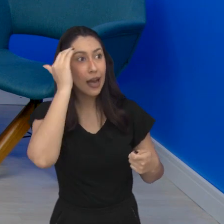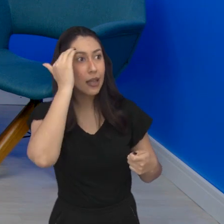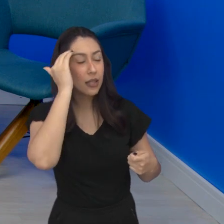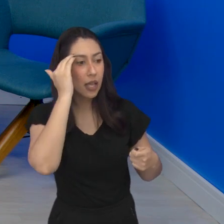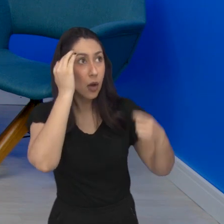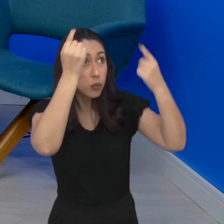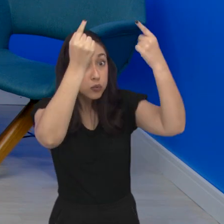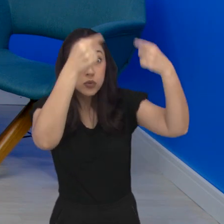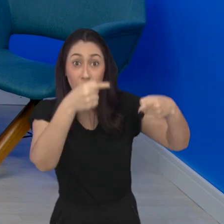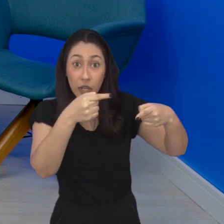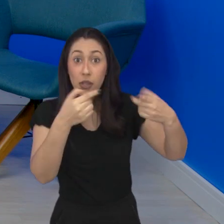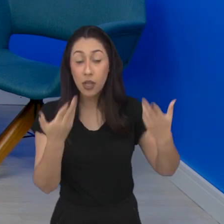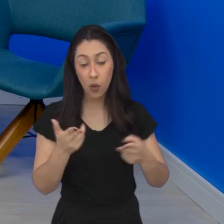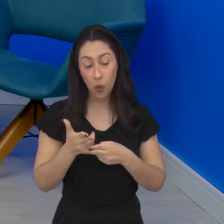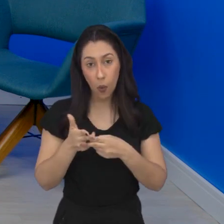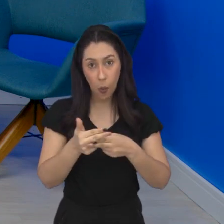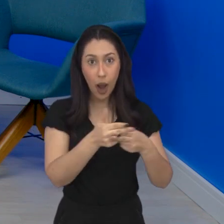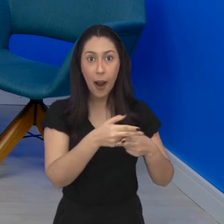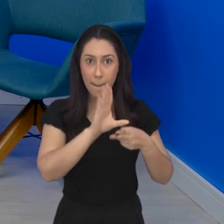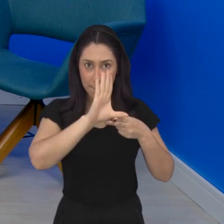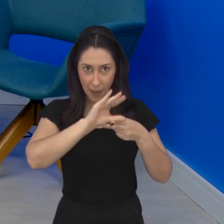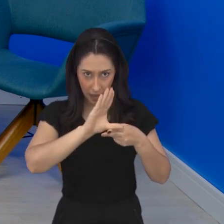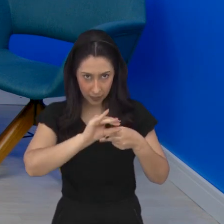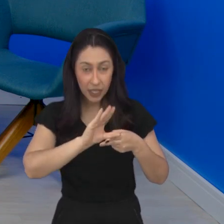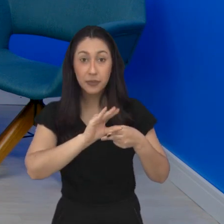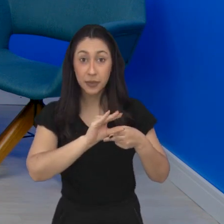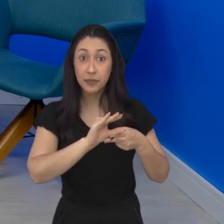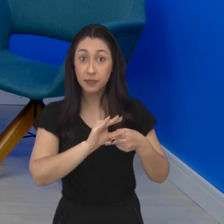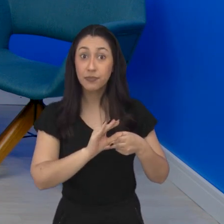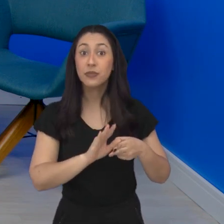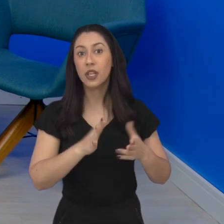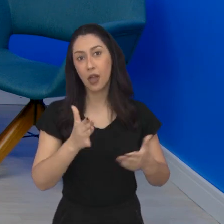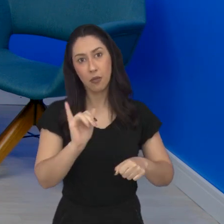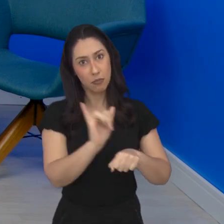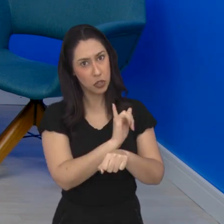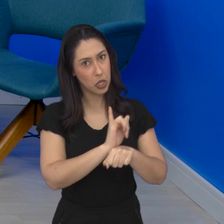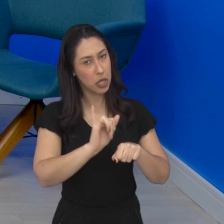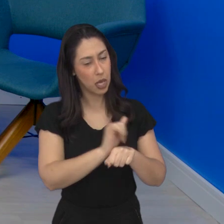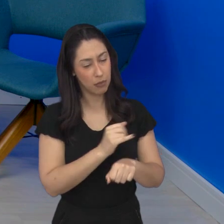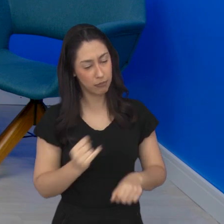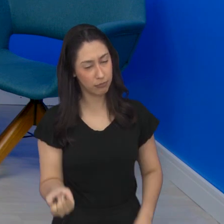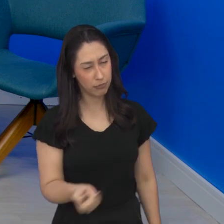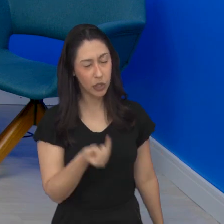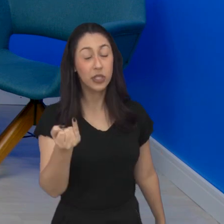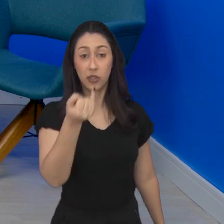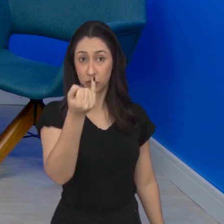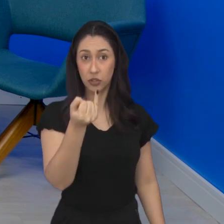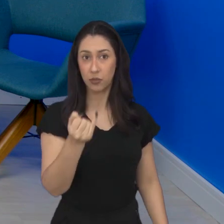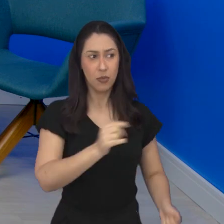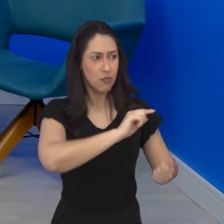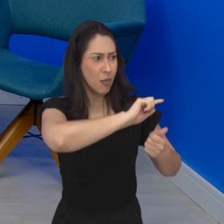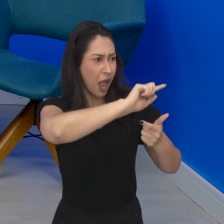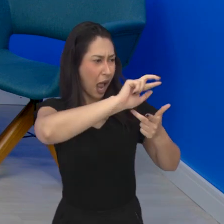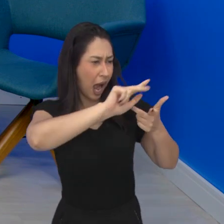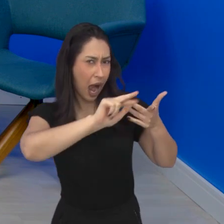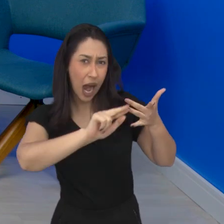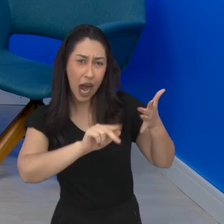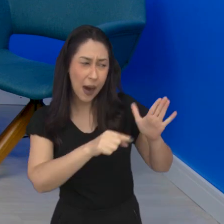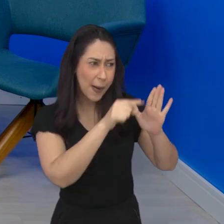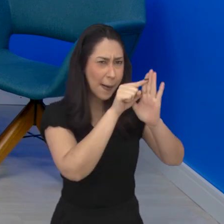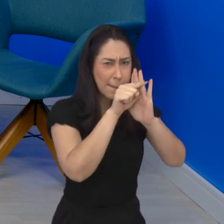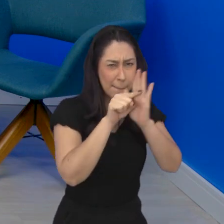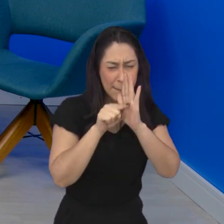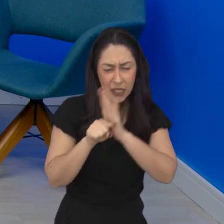do desafio, o INPE, Instituto Nacional de Pesquisas Espaciais, é uma ferramenta muito importante. São dezenas de